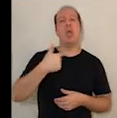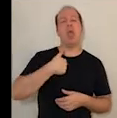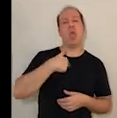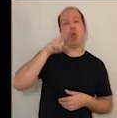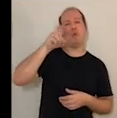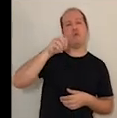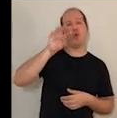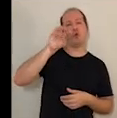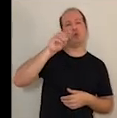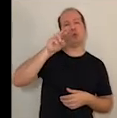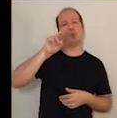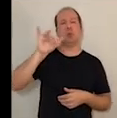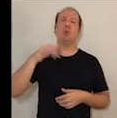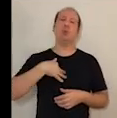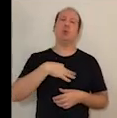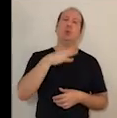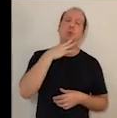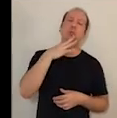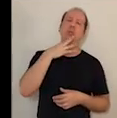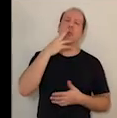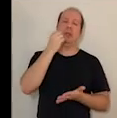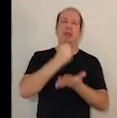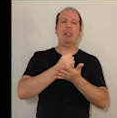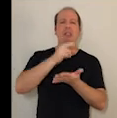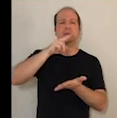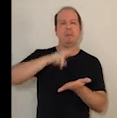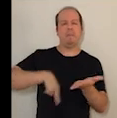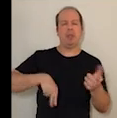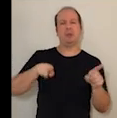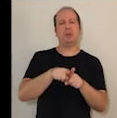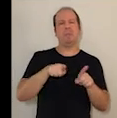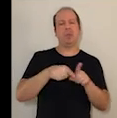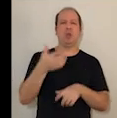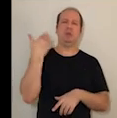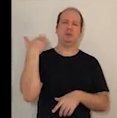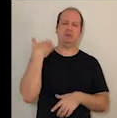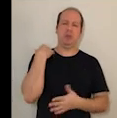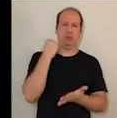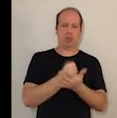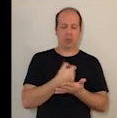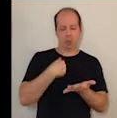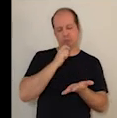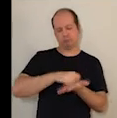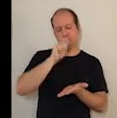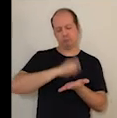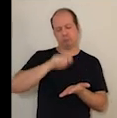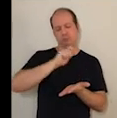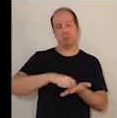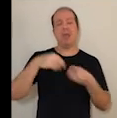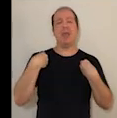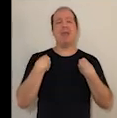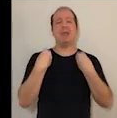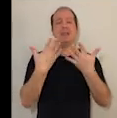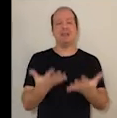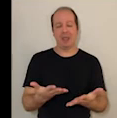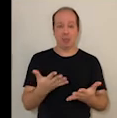Eu, Voltori, notário, reconheço este testamento como tendo sido lavrado de meu próprio punho